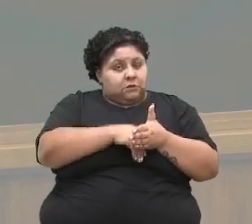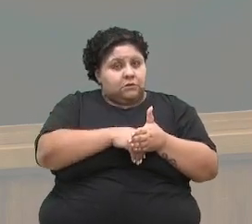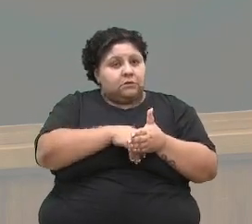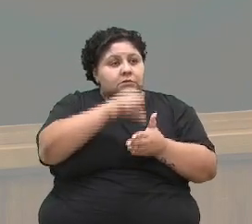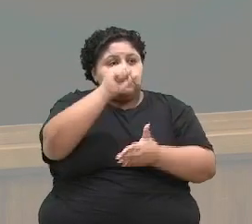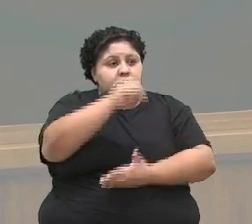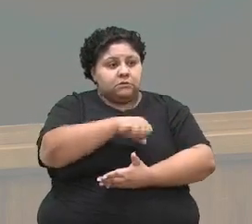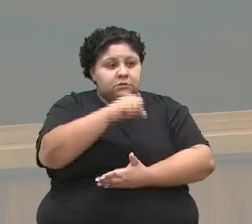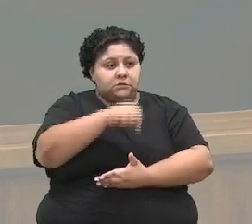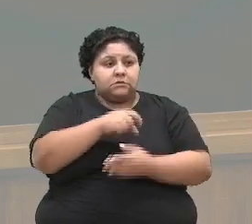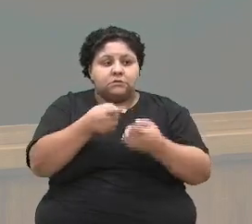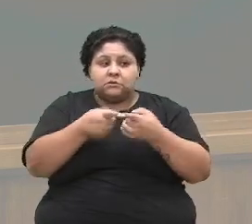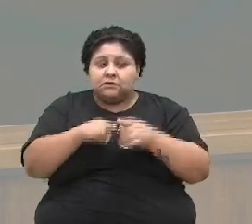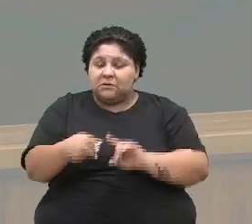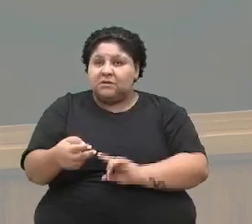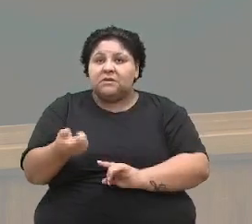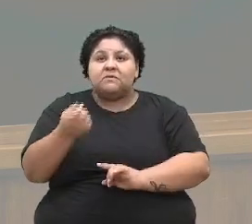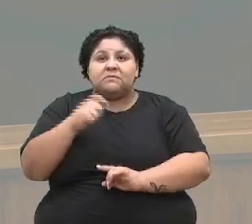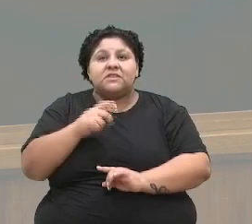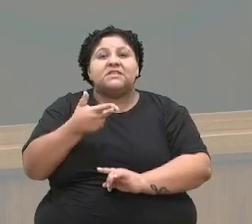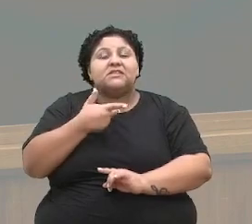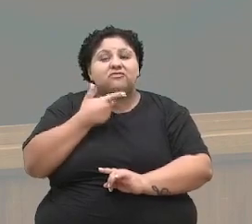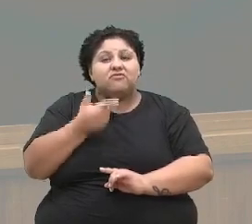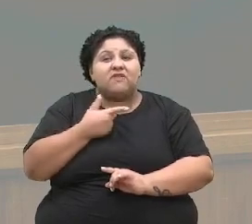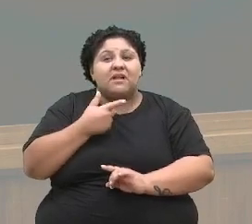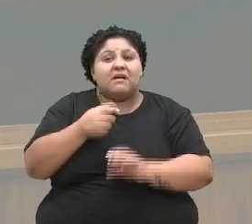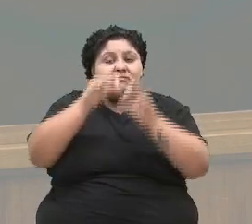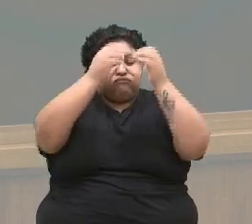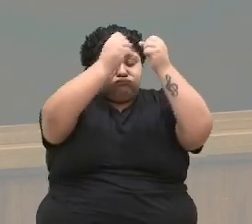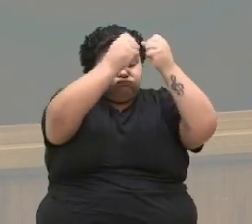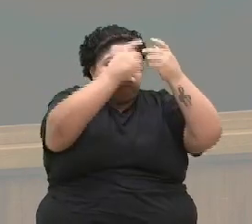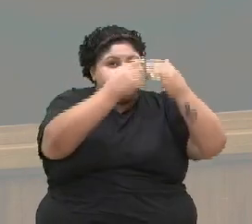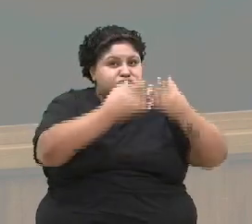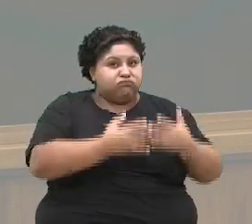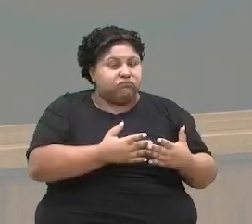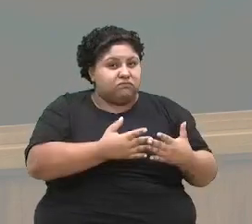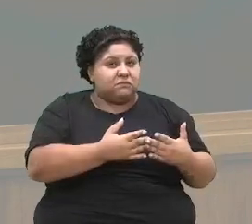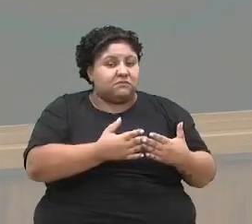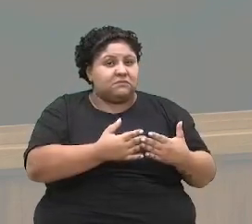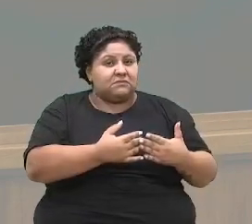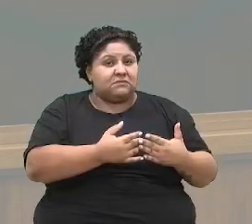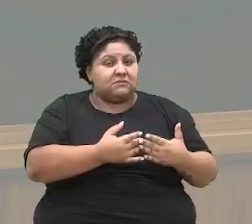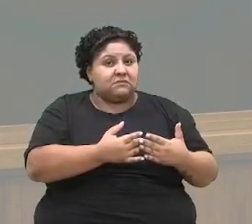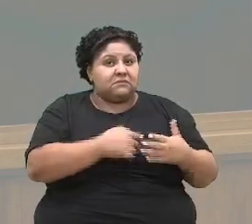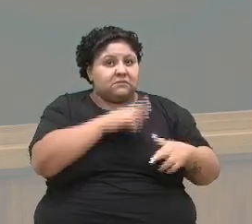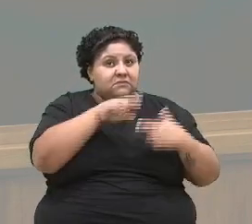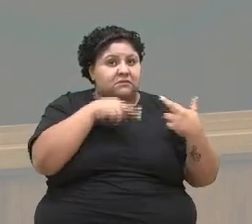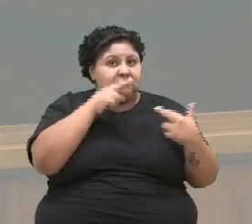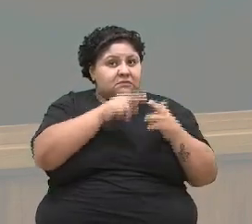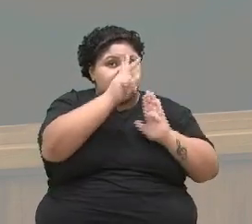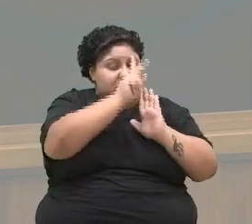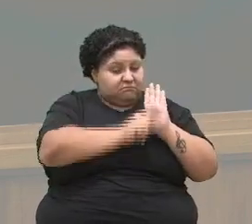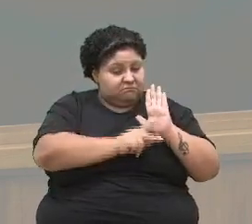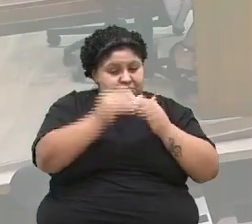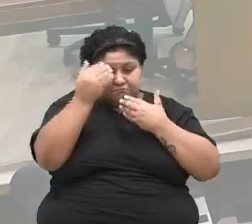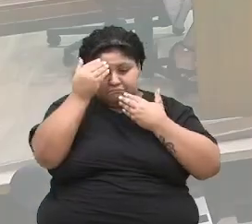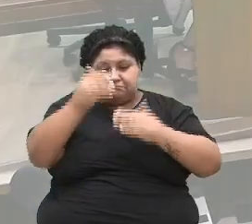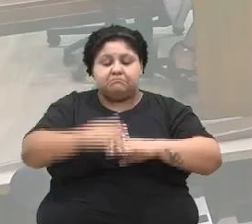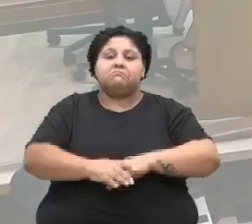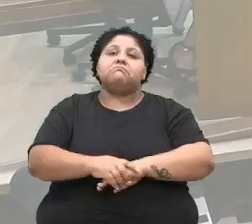favorável, mas não poderia deixar de ponderar algumas questões em relação a esse projeto. Obrigada.